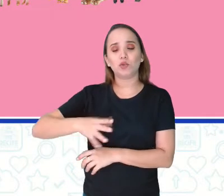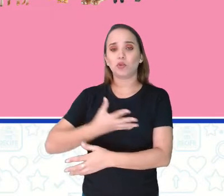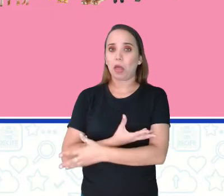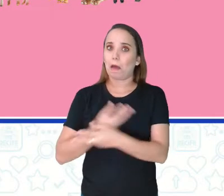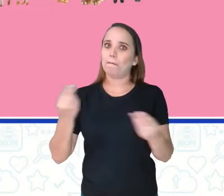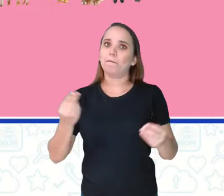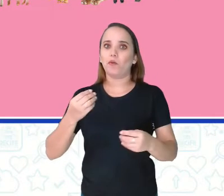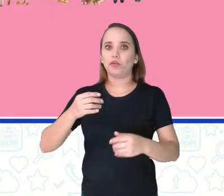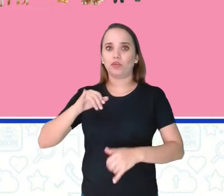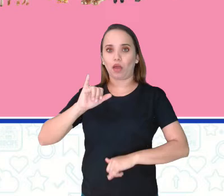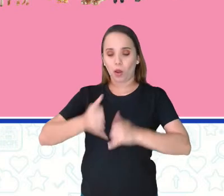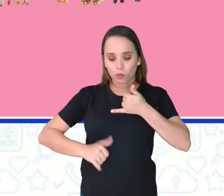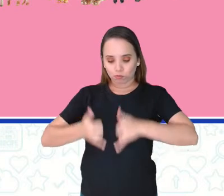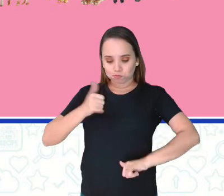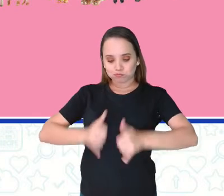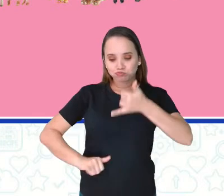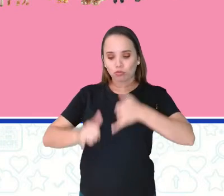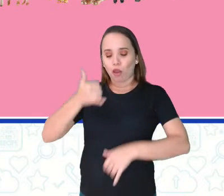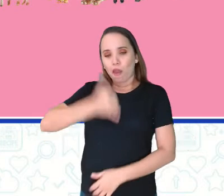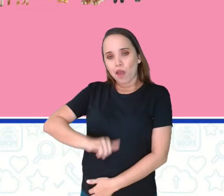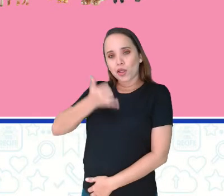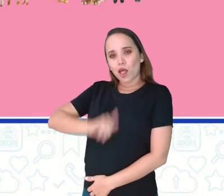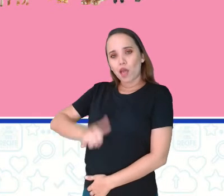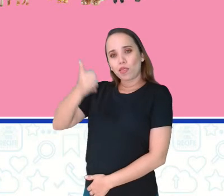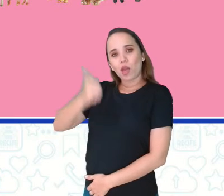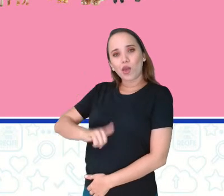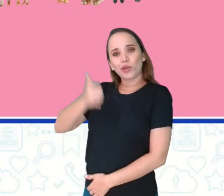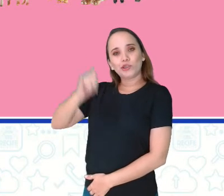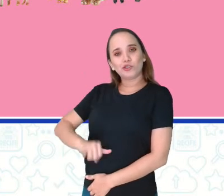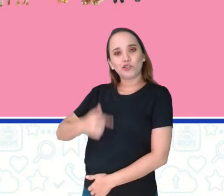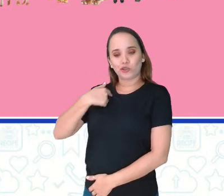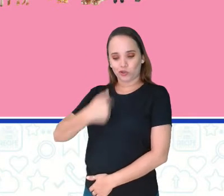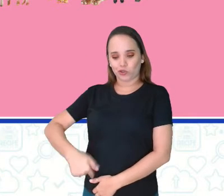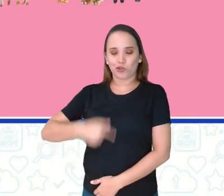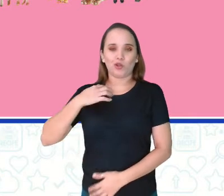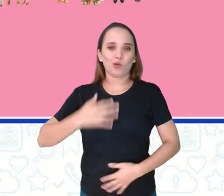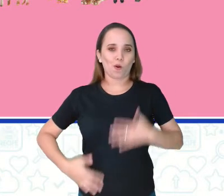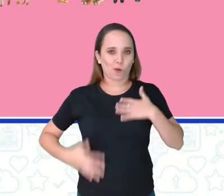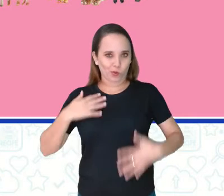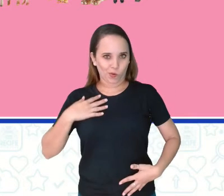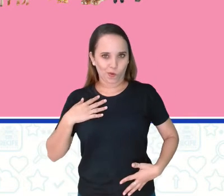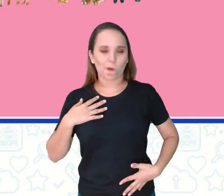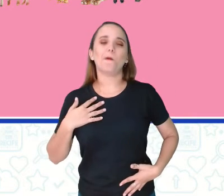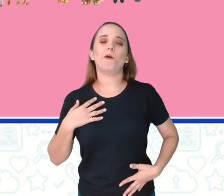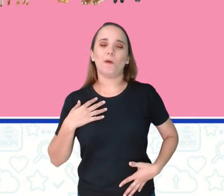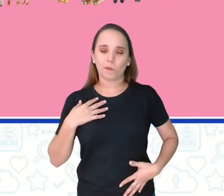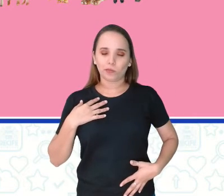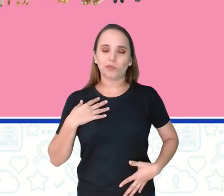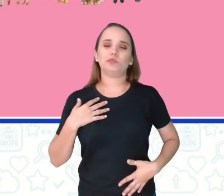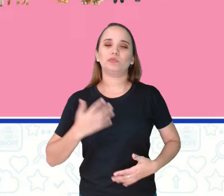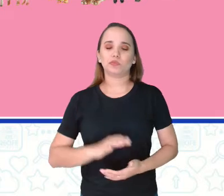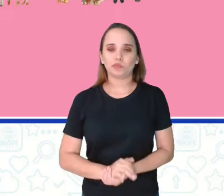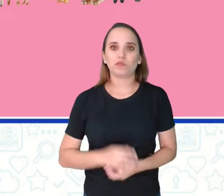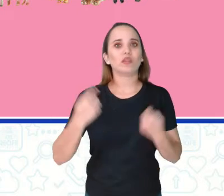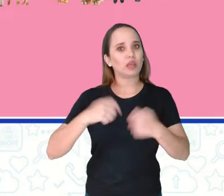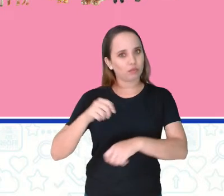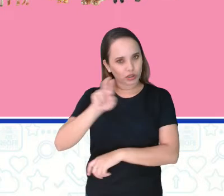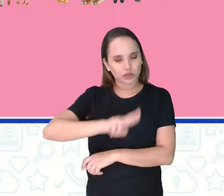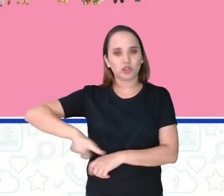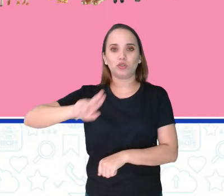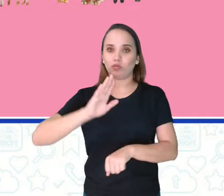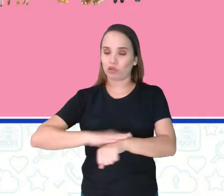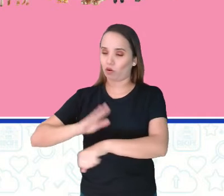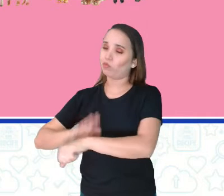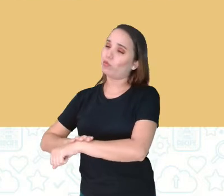naquele momento. Então essas são as desvantagens da reprodução sexuada, que acontece em uma variedade